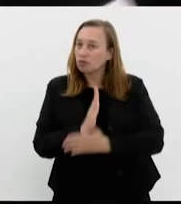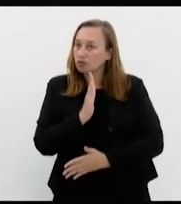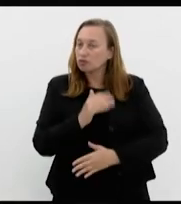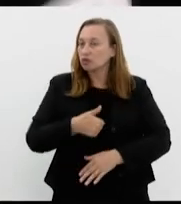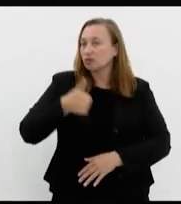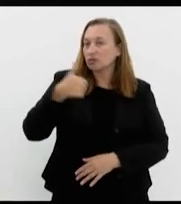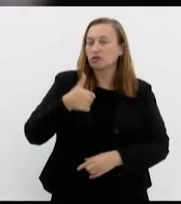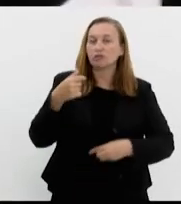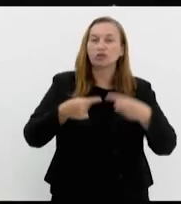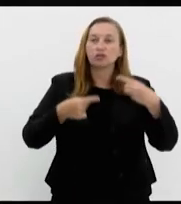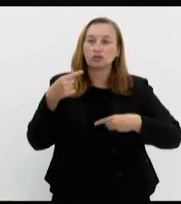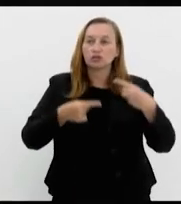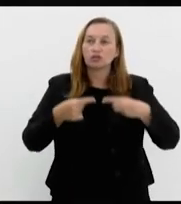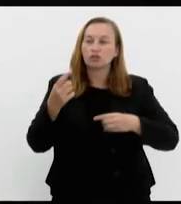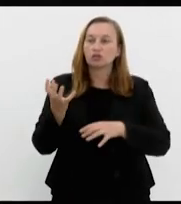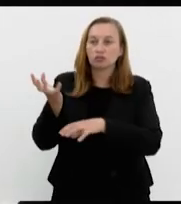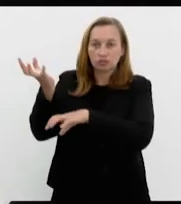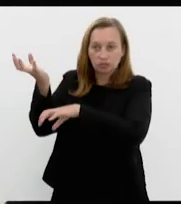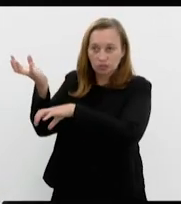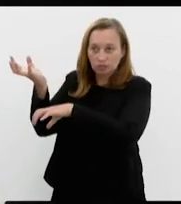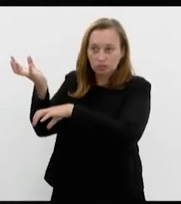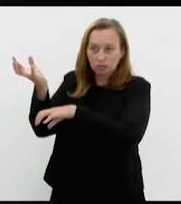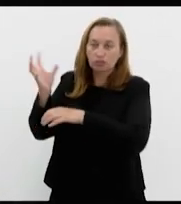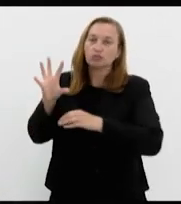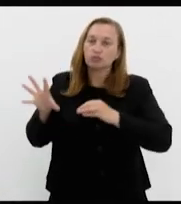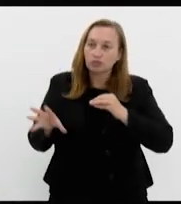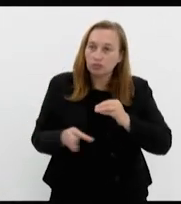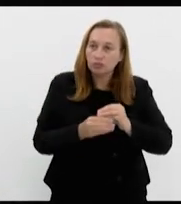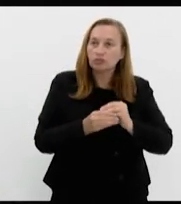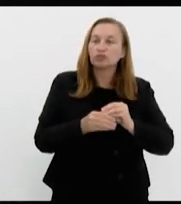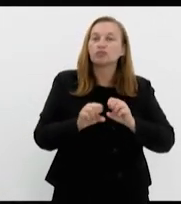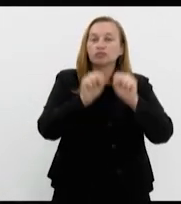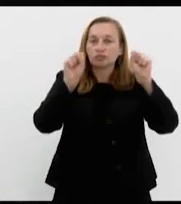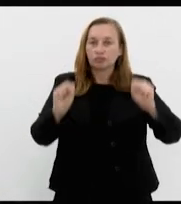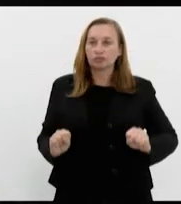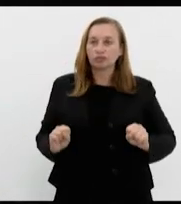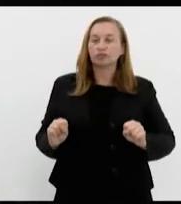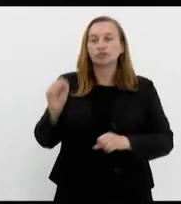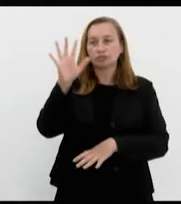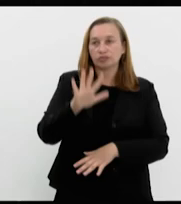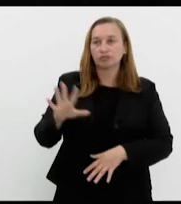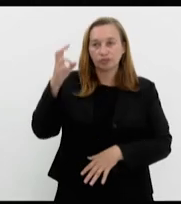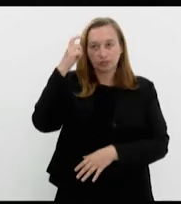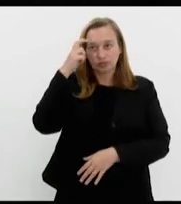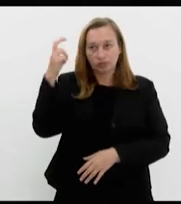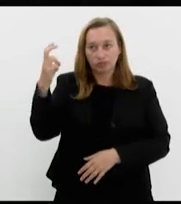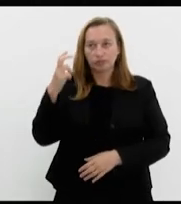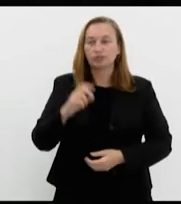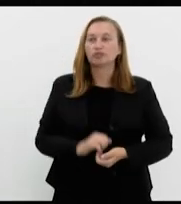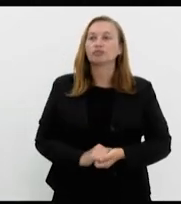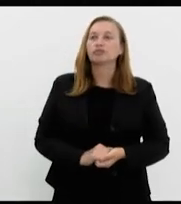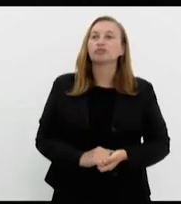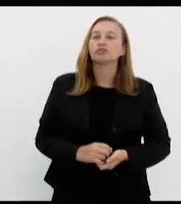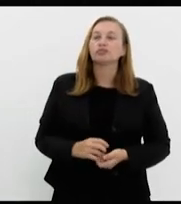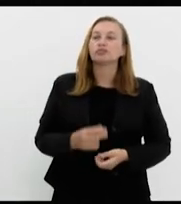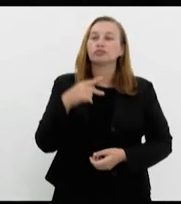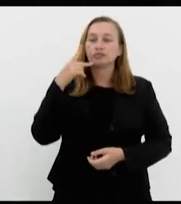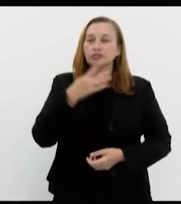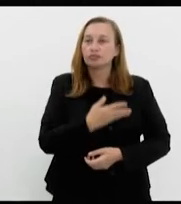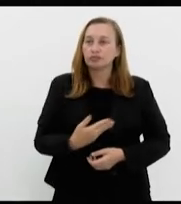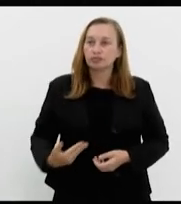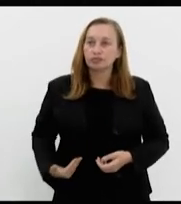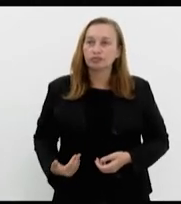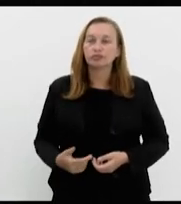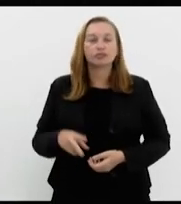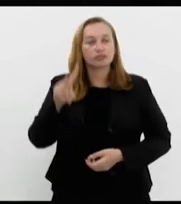primeira discussão no Congresso Nacional a implementação do Sistema Nacional de Cultura para consolidar essa política pública. Vamos